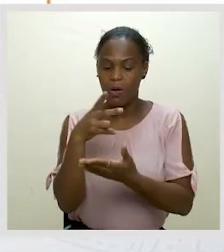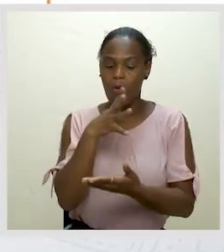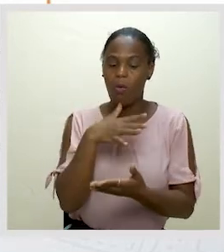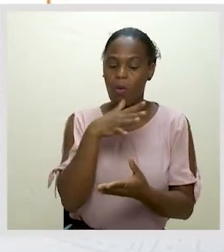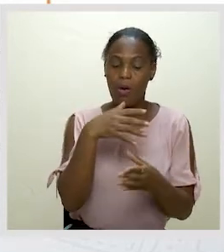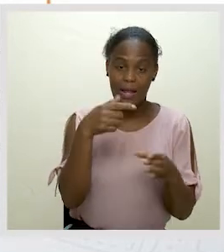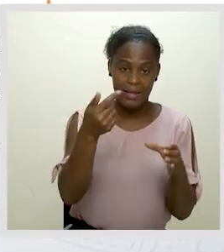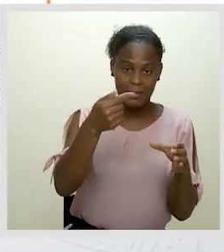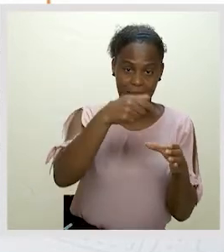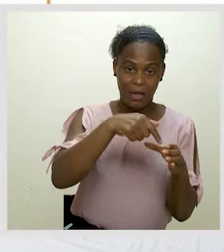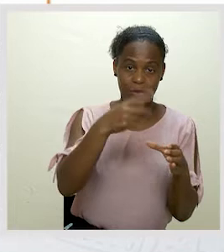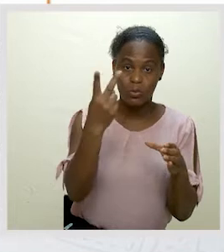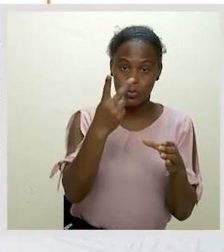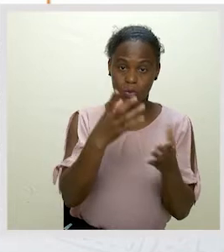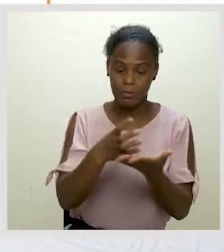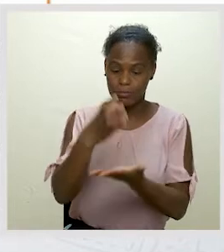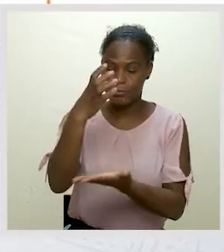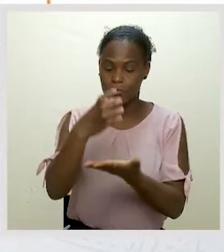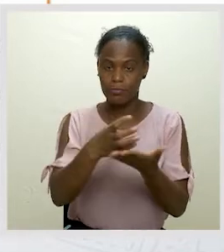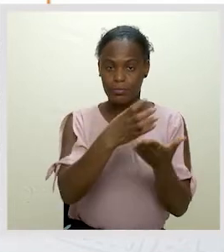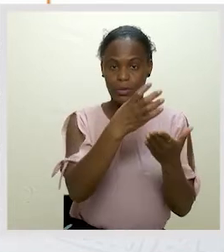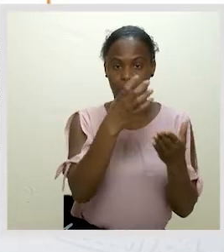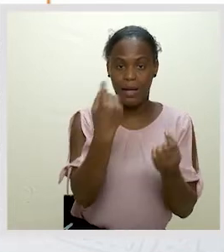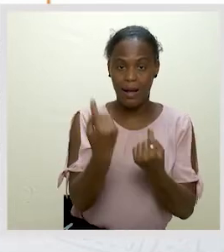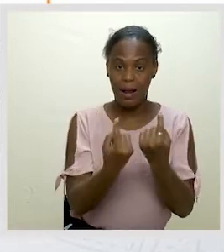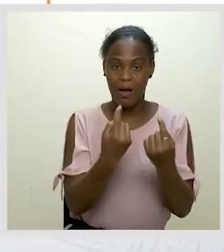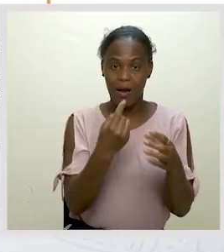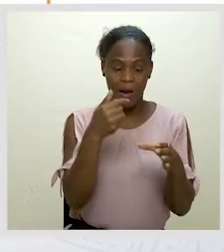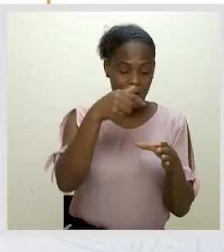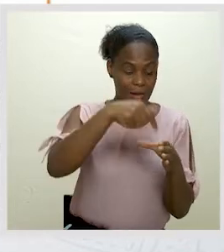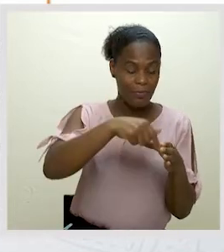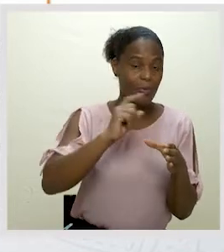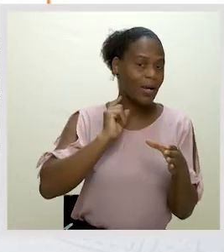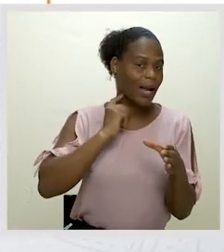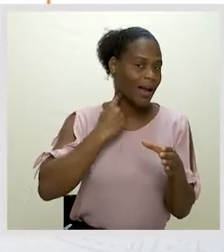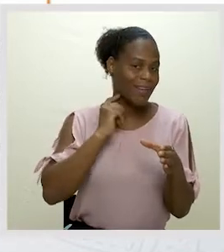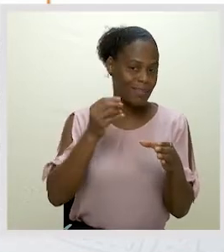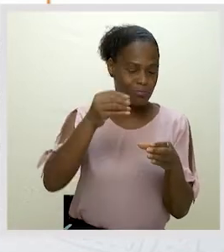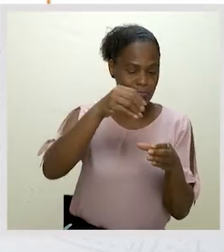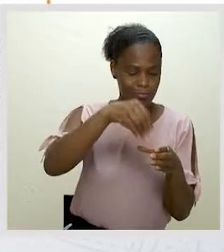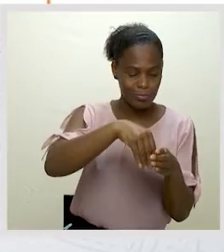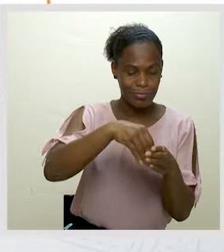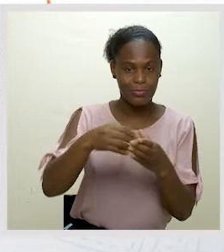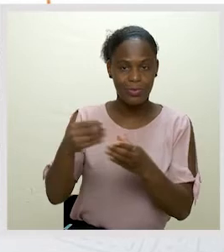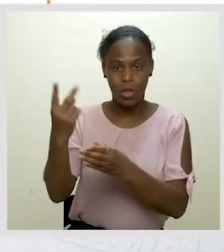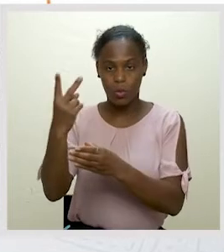frascos, onde colocou nos 2 frascos, cada um desses frascos colocou um pedaço de carne.